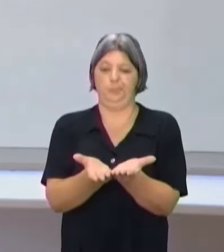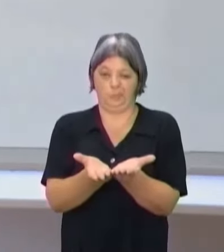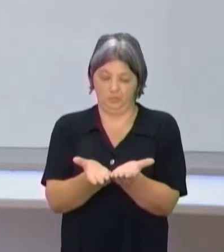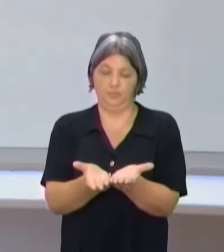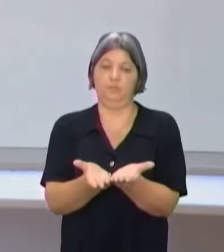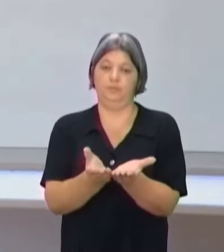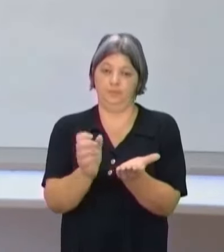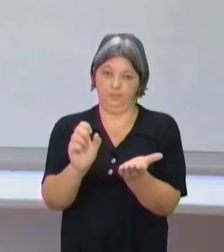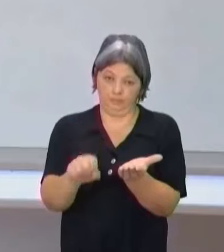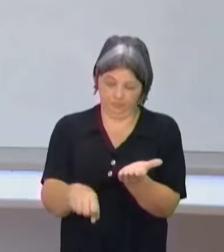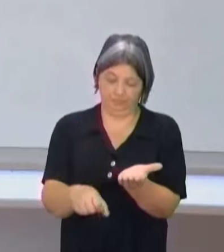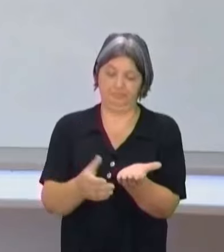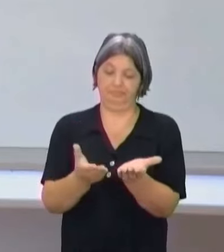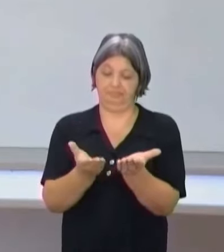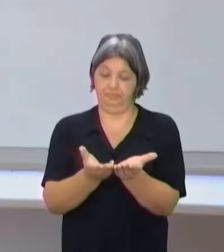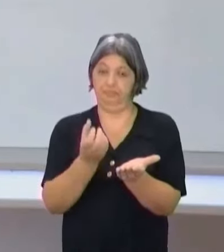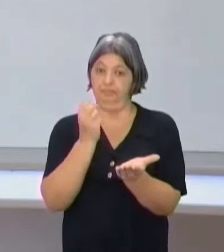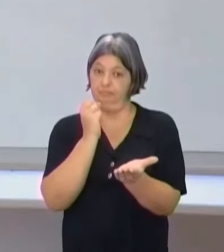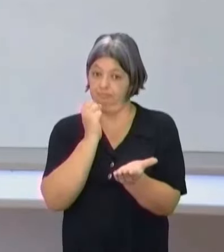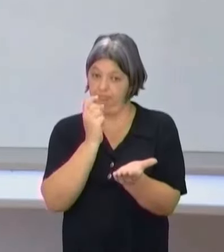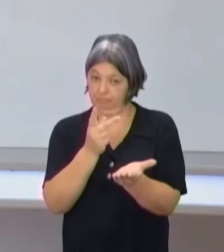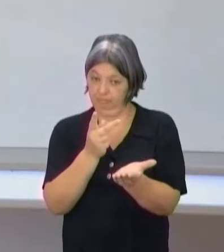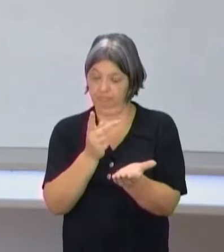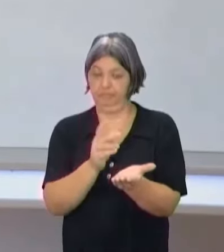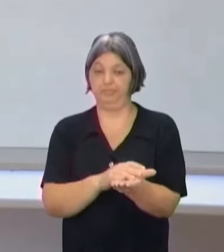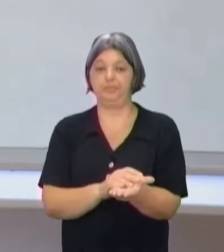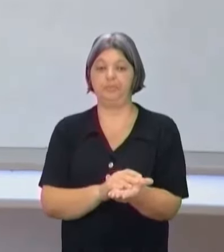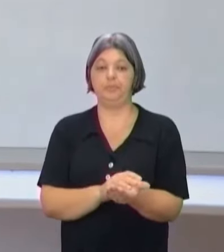ele está estabelecido, beleza?